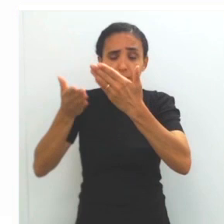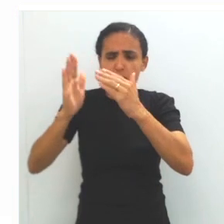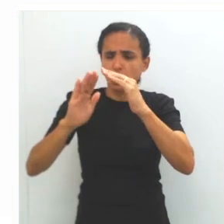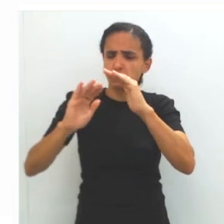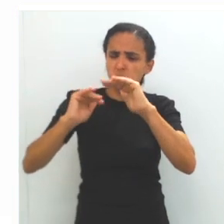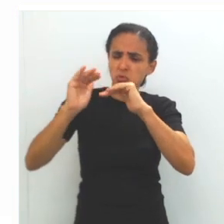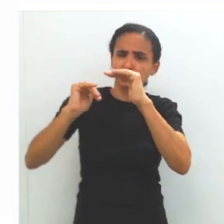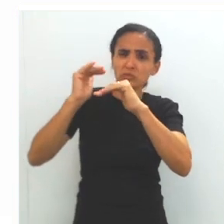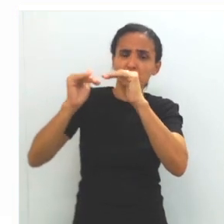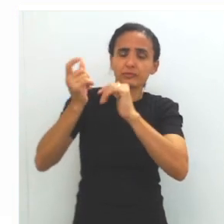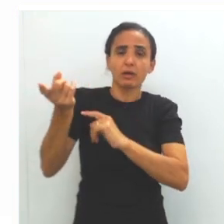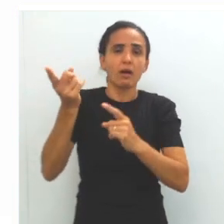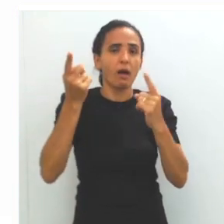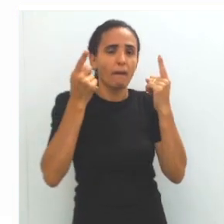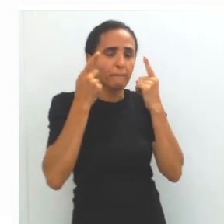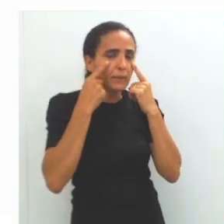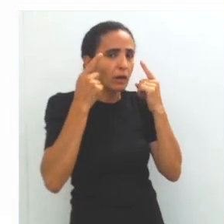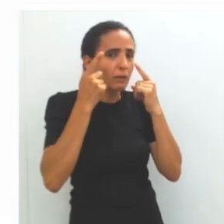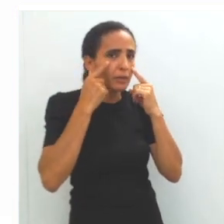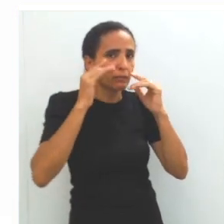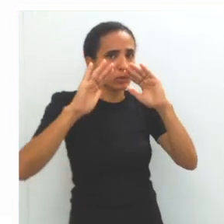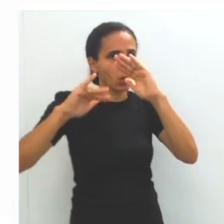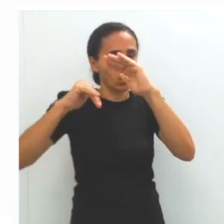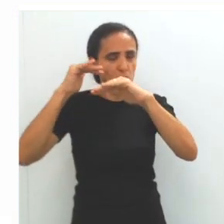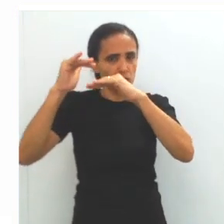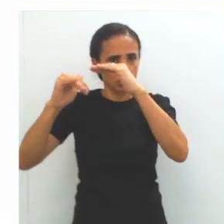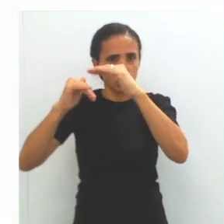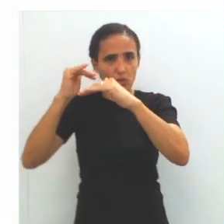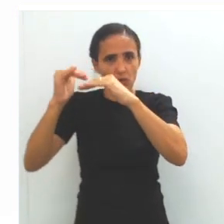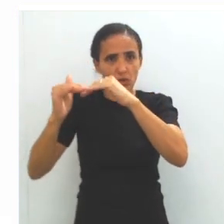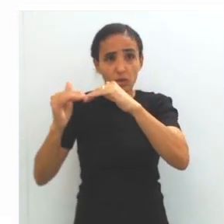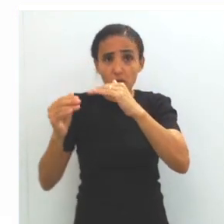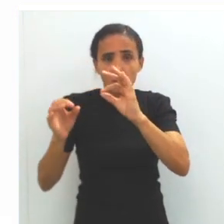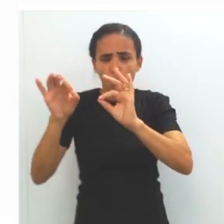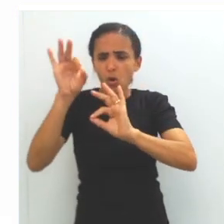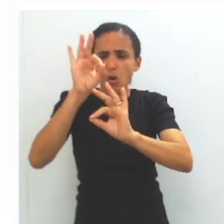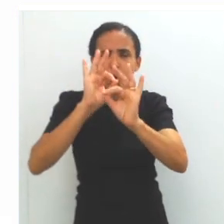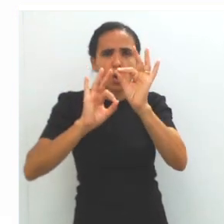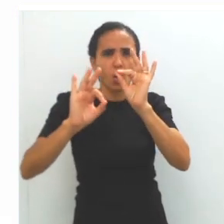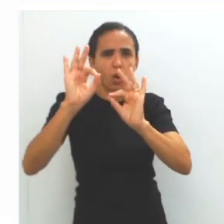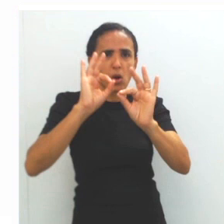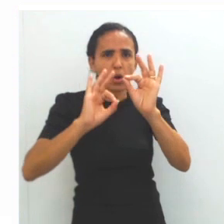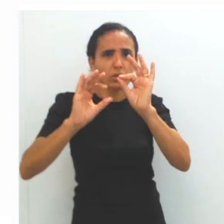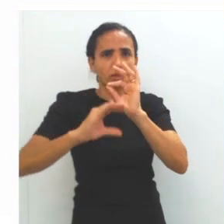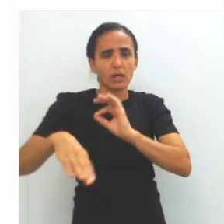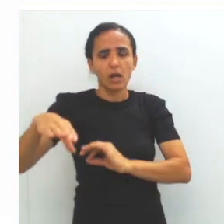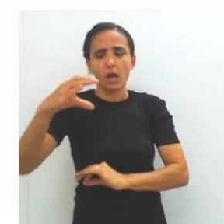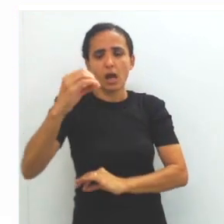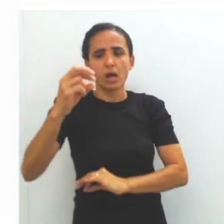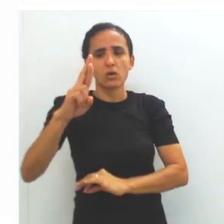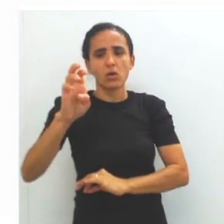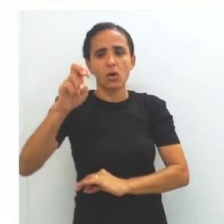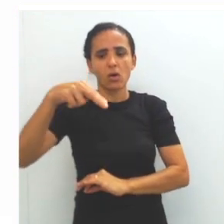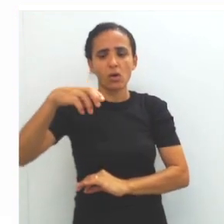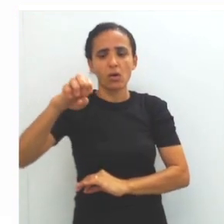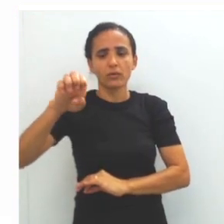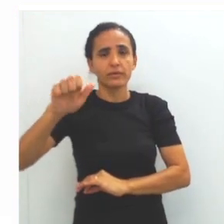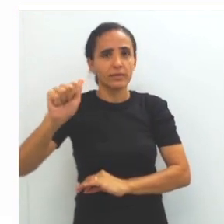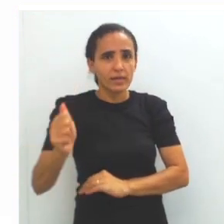atravessam as estruturas do olho, estruturas oculares, atravessa a